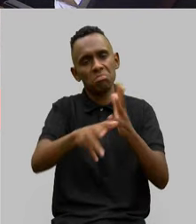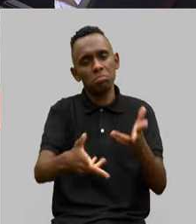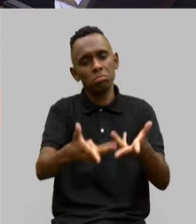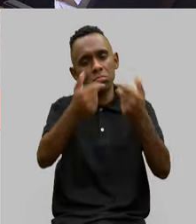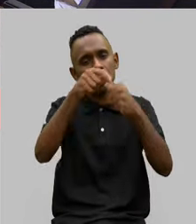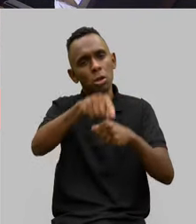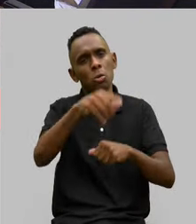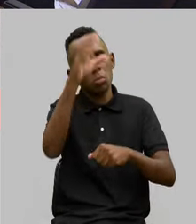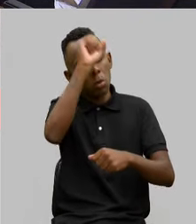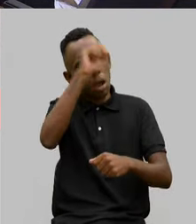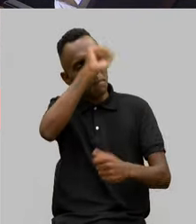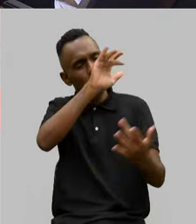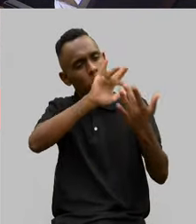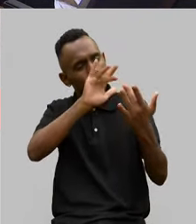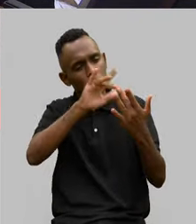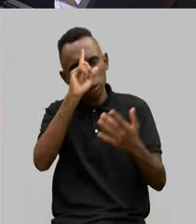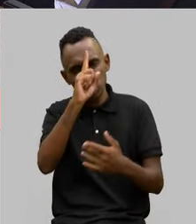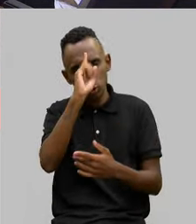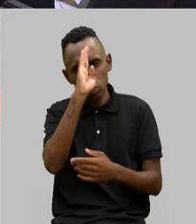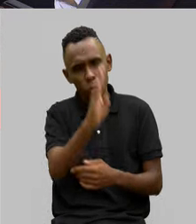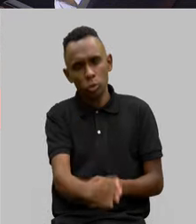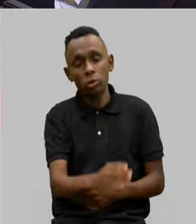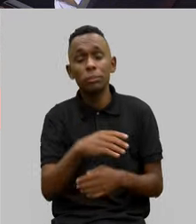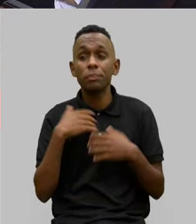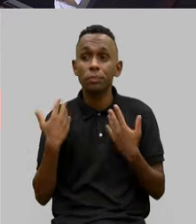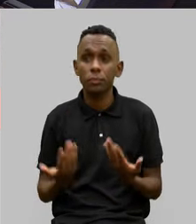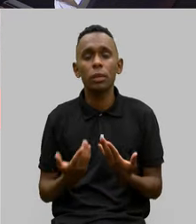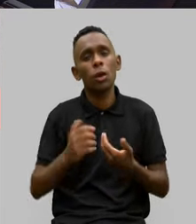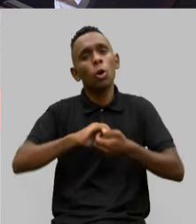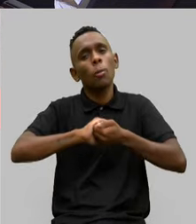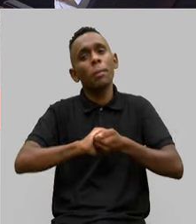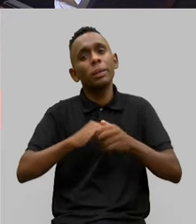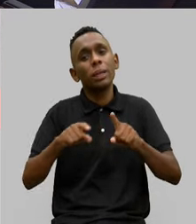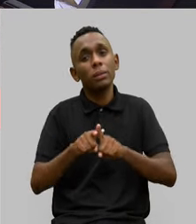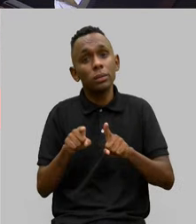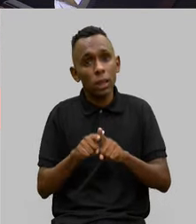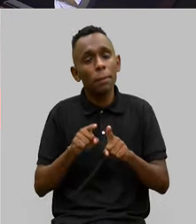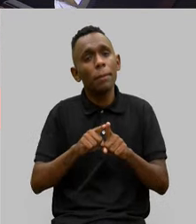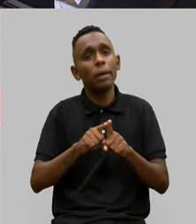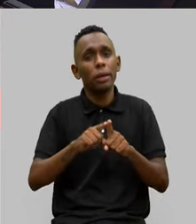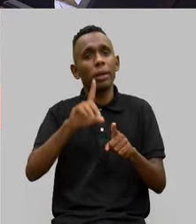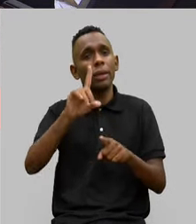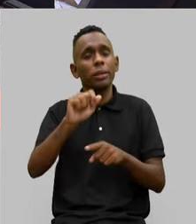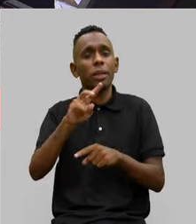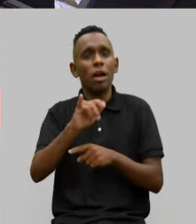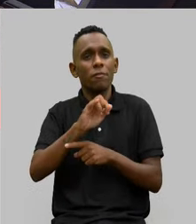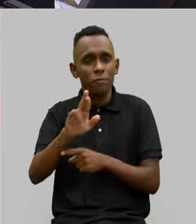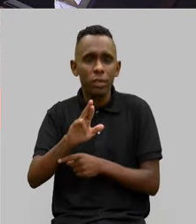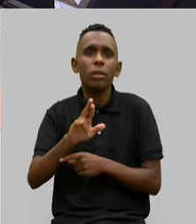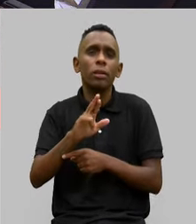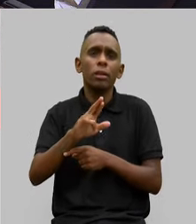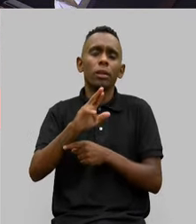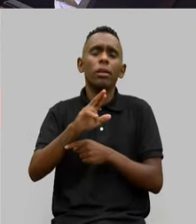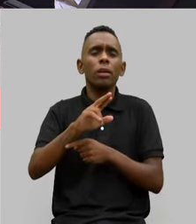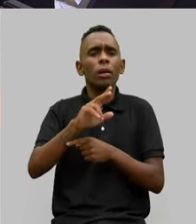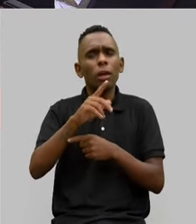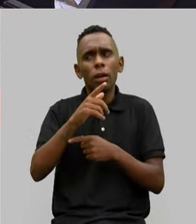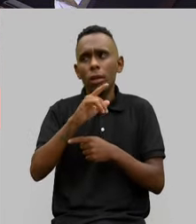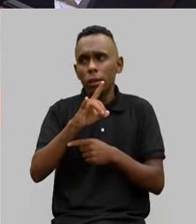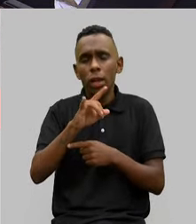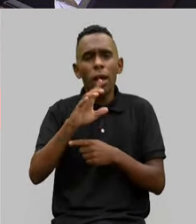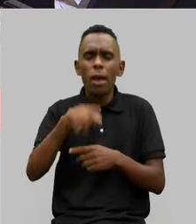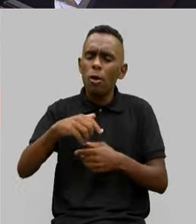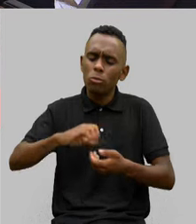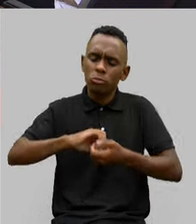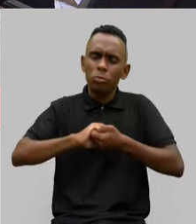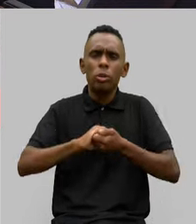aprendo diariamente eh cumprimentar né DR Davi Desembargador Henrique eu tenho a felicidade também estar